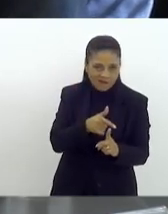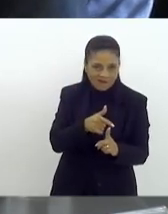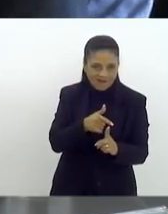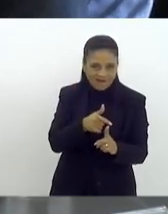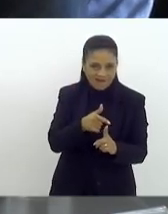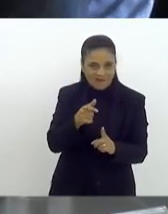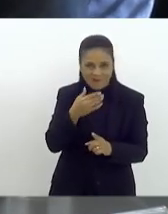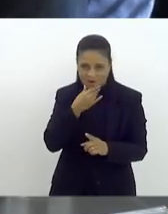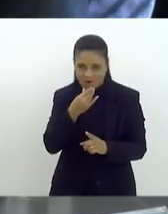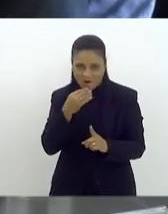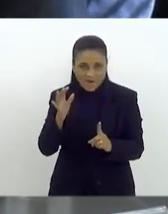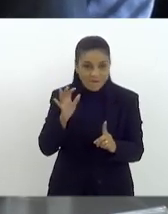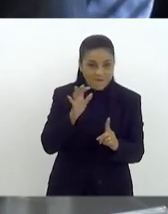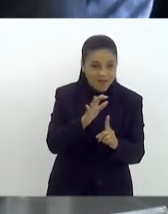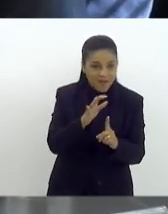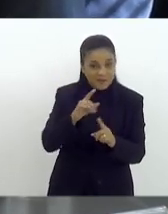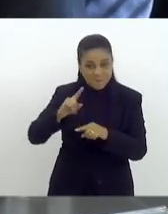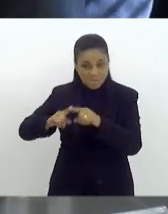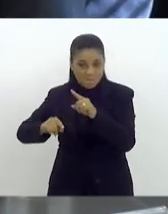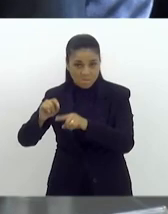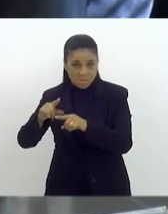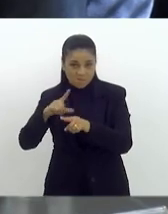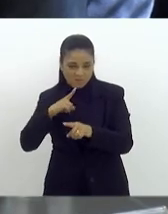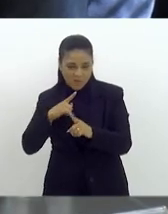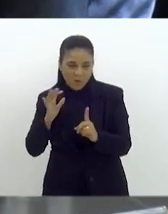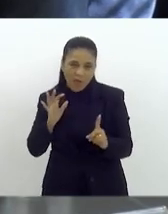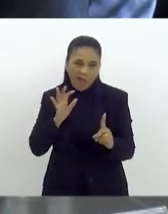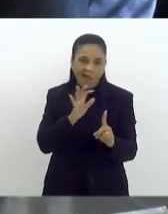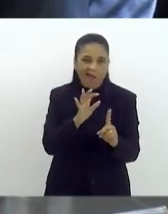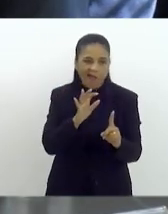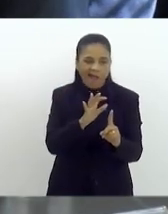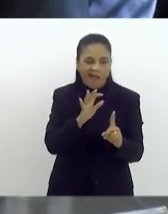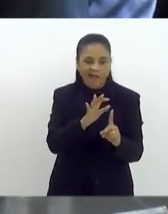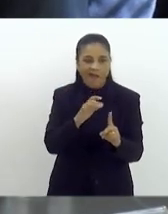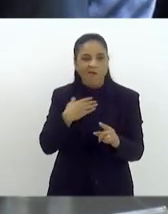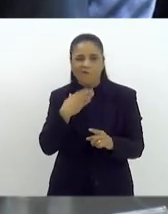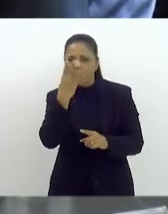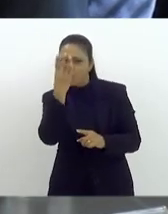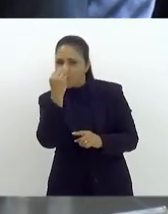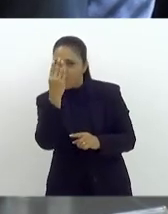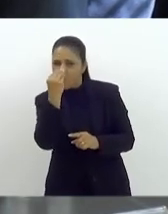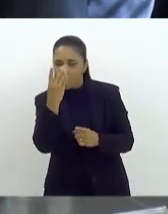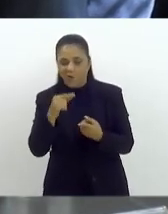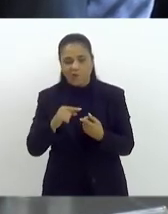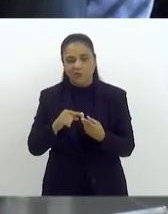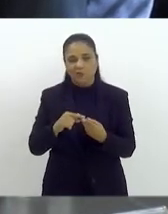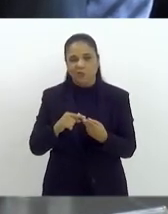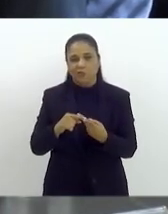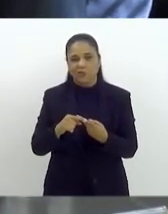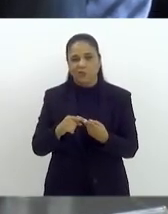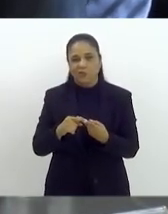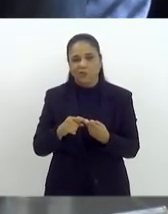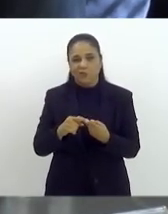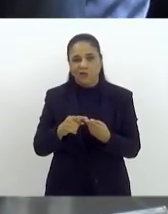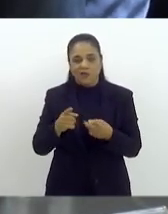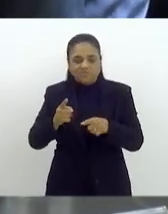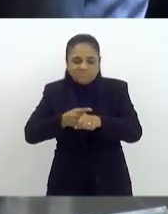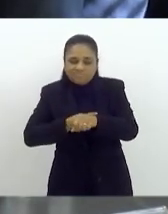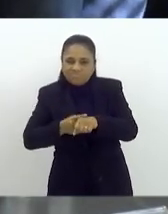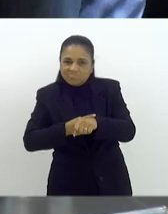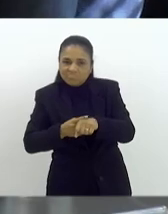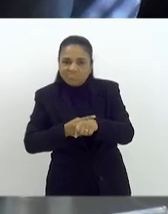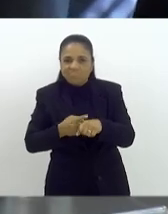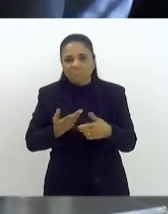ali algum material que seja o suficiente para intimidá-la como por exemplo fotos em que ela já esteja ali em cenas de nudez